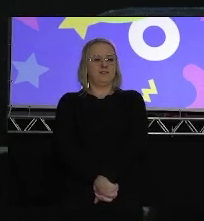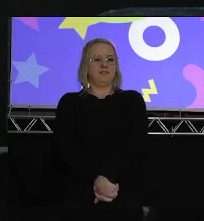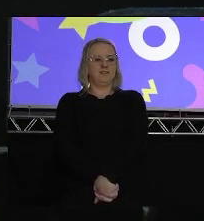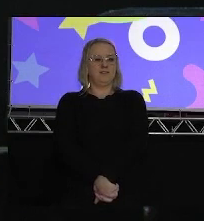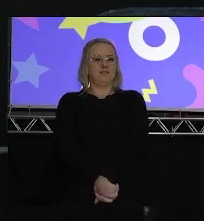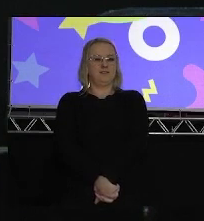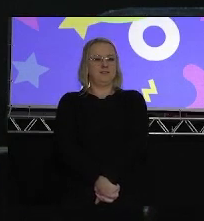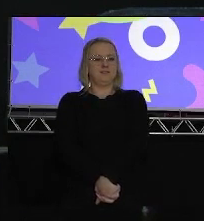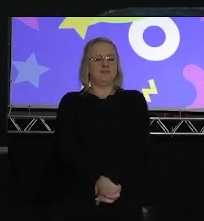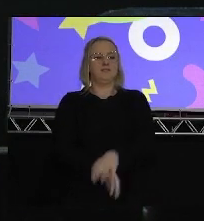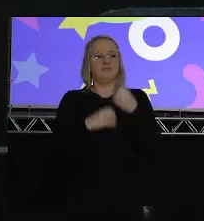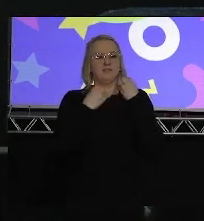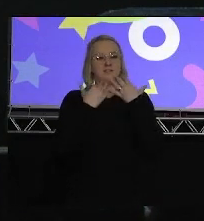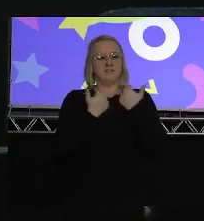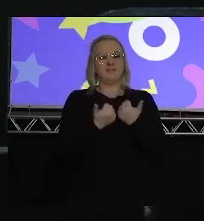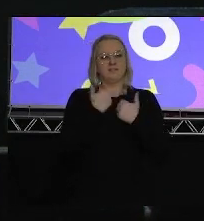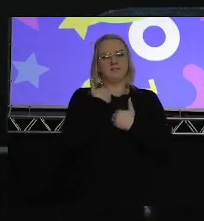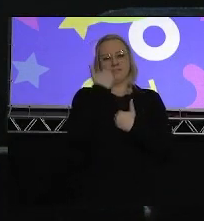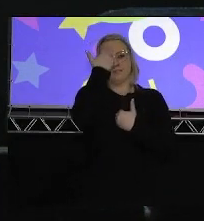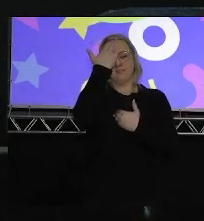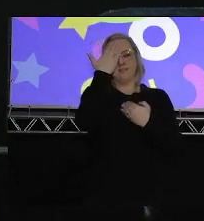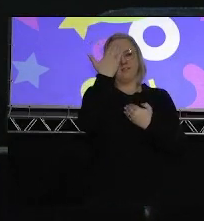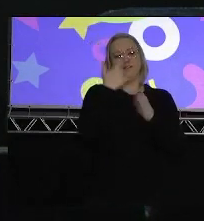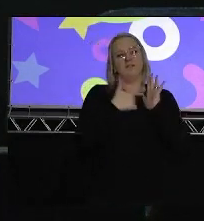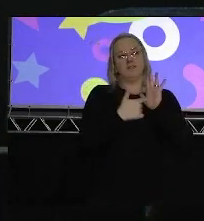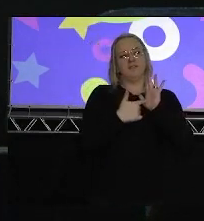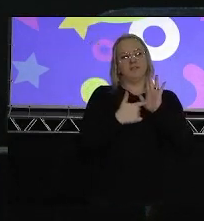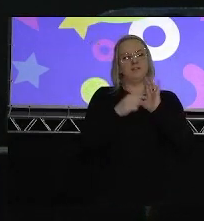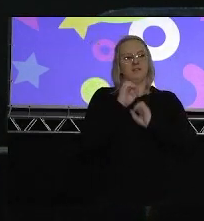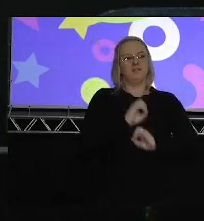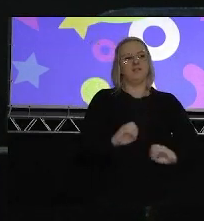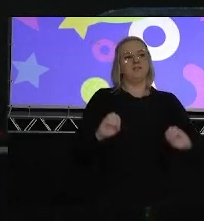Tudo bem, Ed? Tudo bem. Obrigado pela apresentação, muito bom, parabéns.